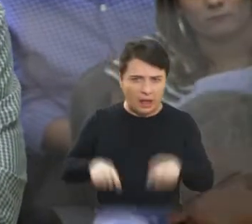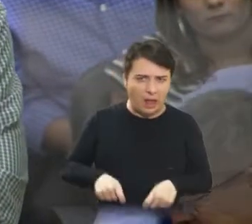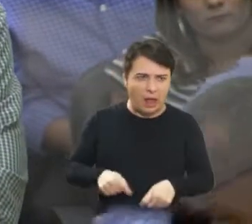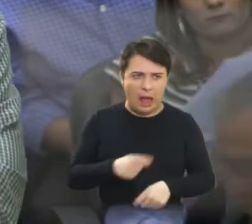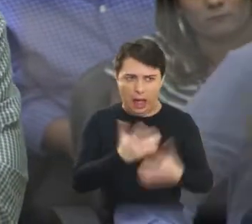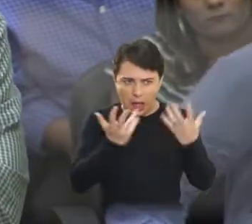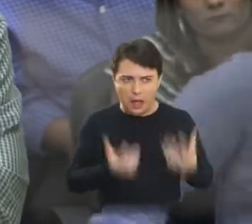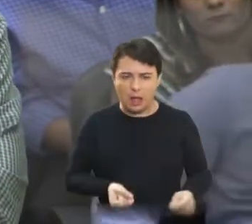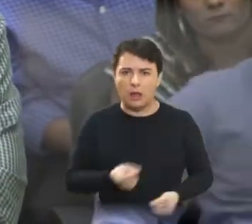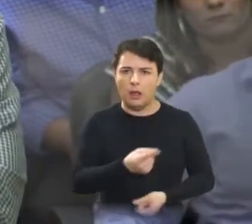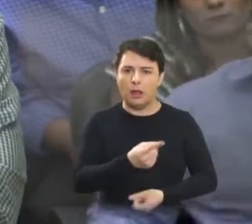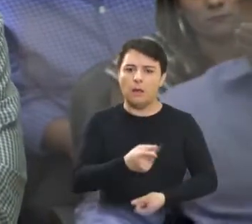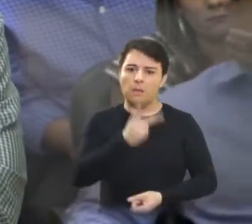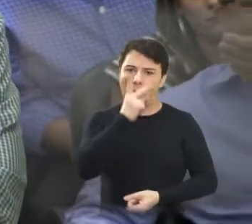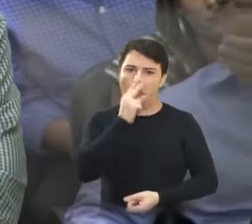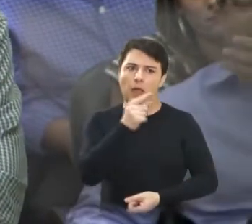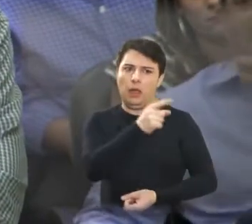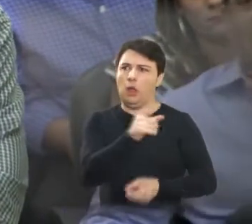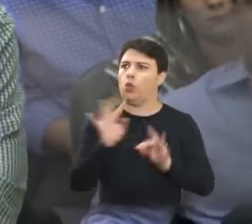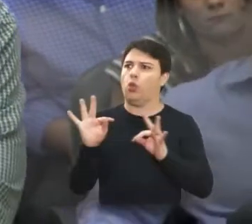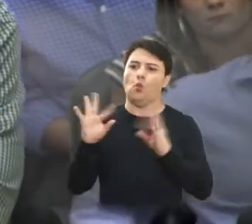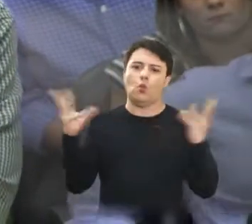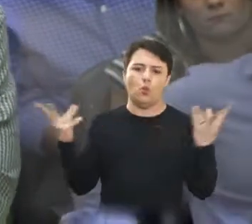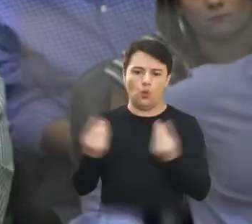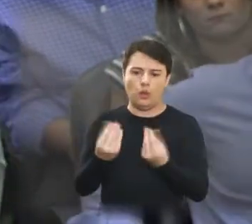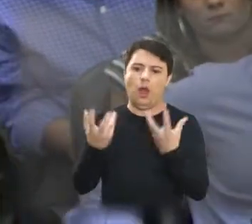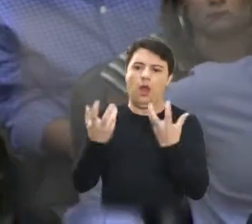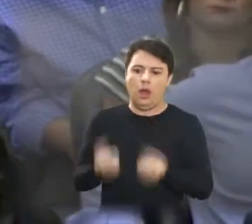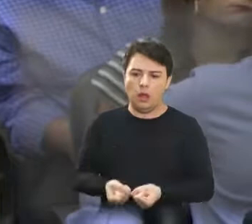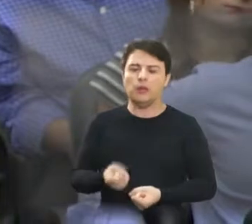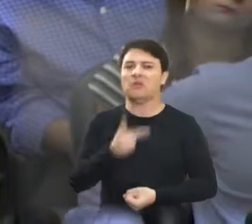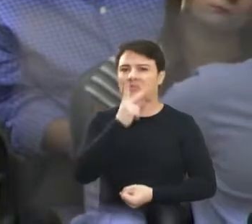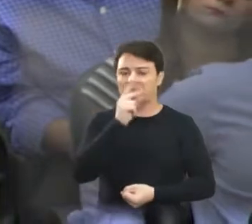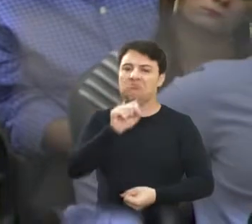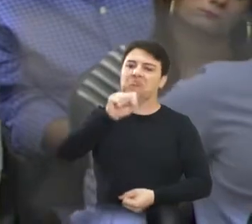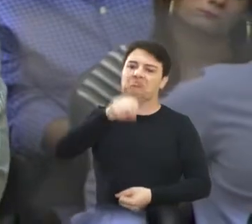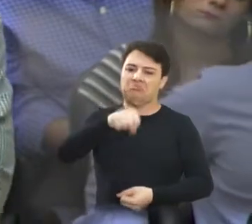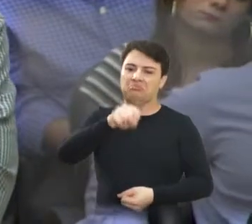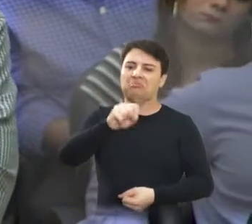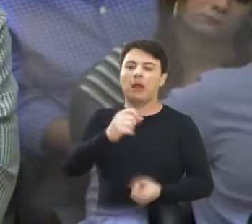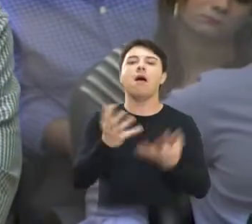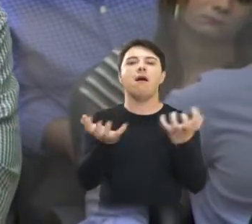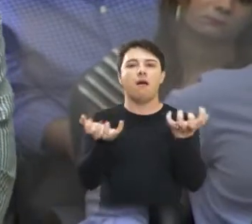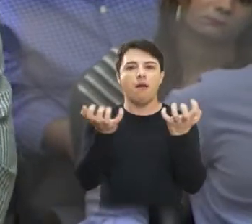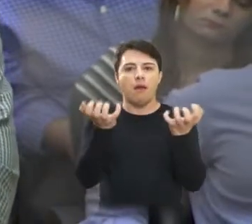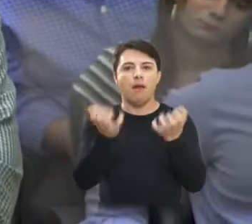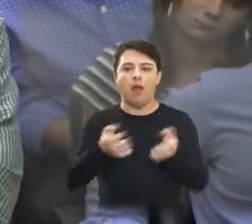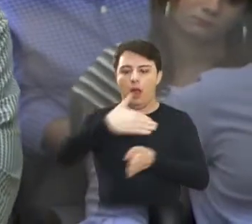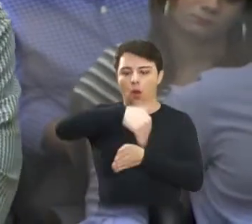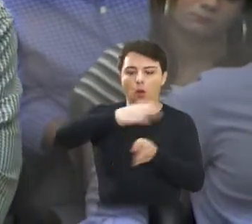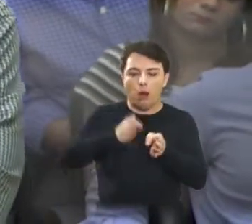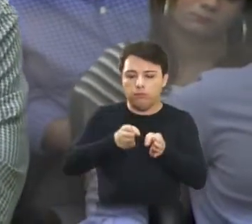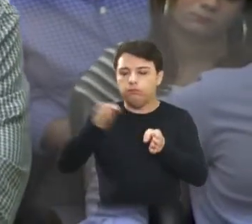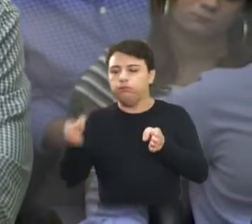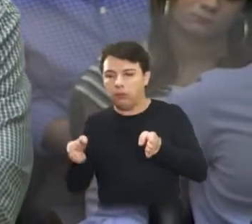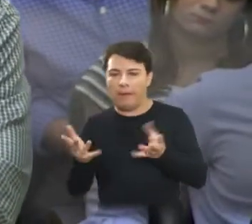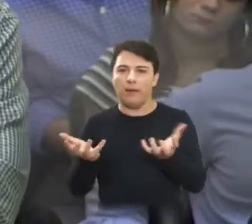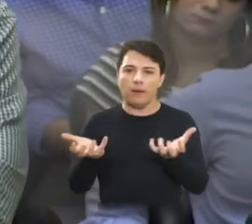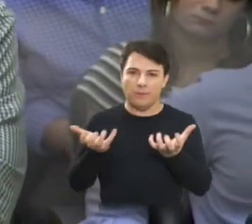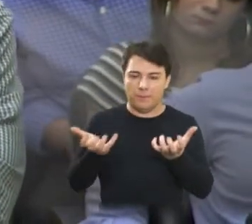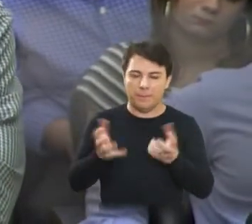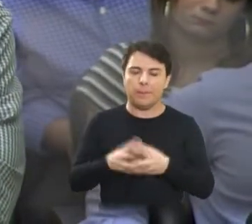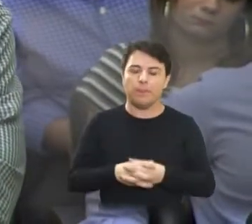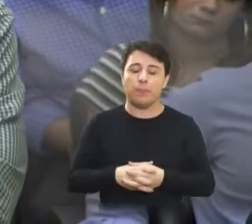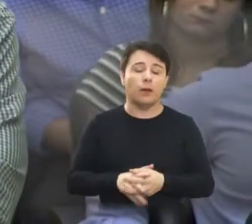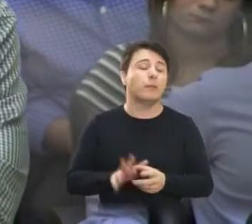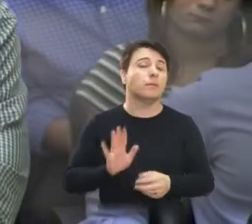certeza que isso vai ser unanimidade, não é? Que vai todo mundo querer a duplicação.